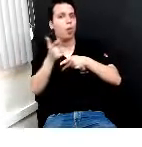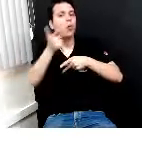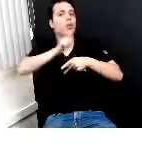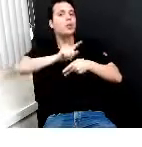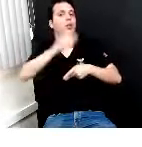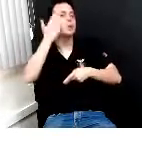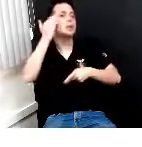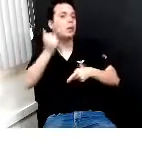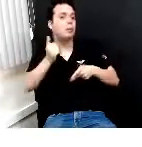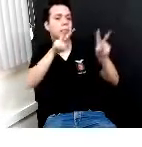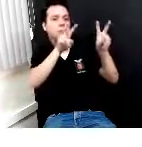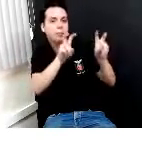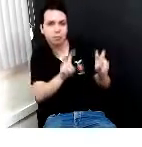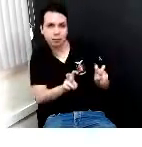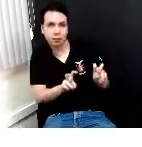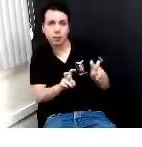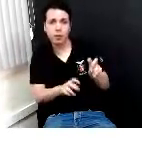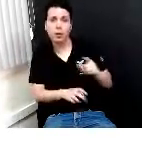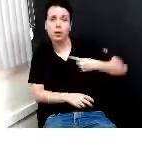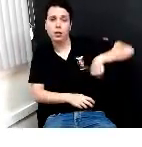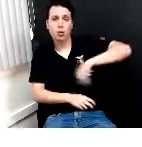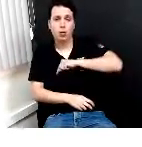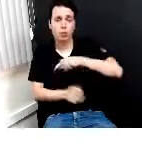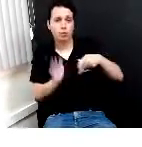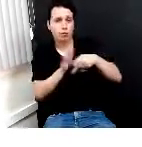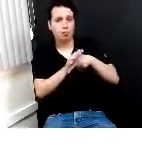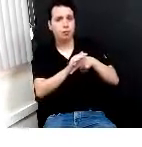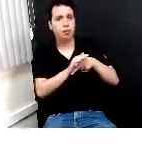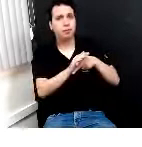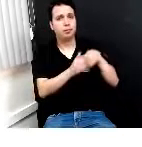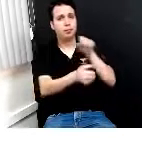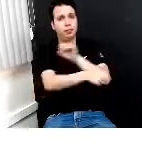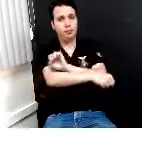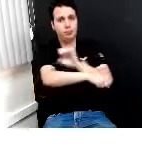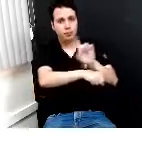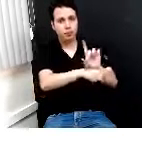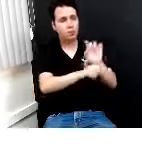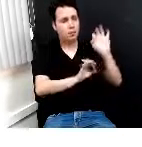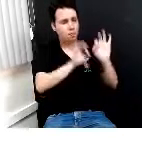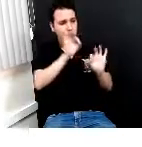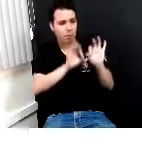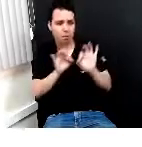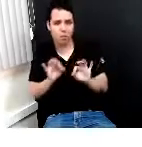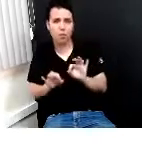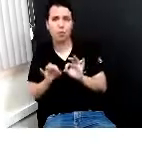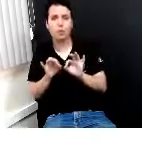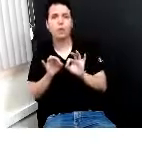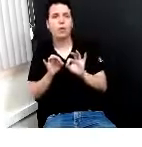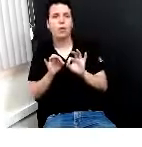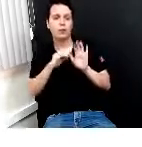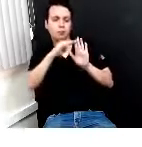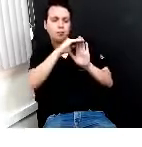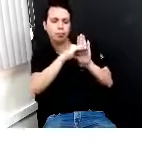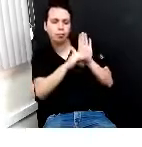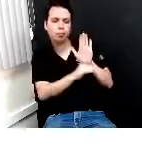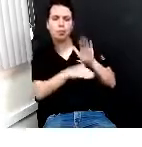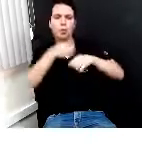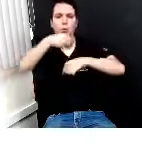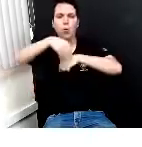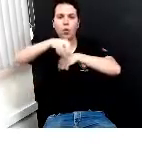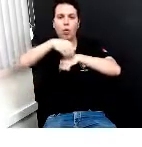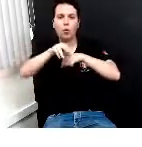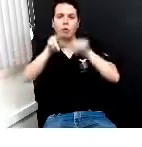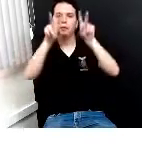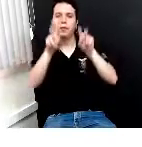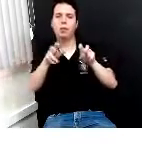dessa situação. Então, a gente, enquanto Secretaria de Educação, elaboramos um conjunto de orientações gerais de cunho pedagógico. Essas orientações